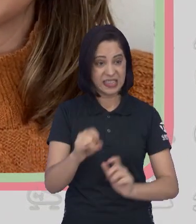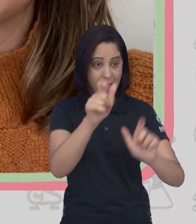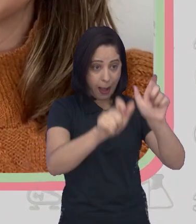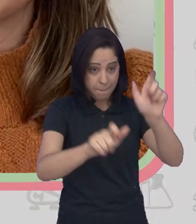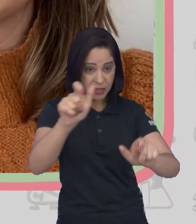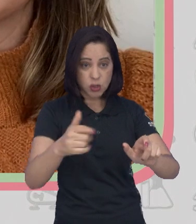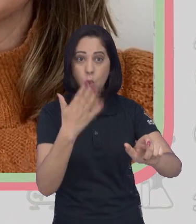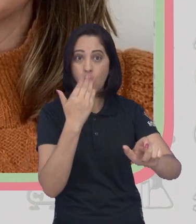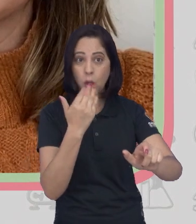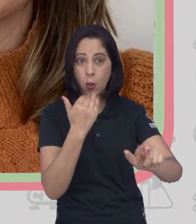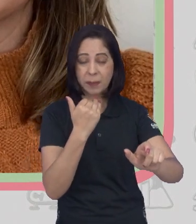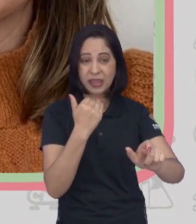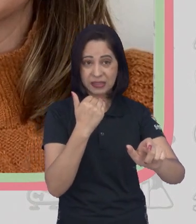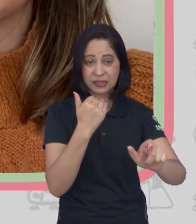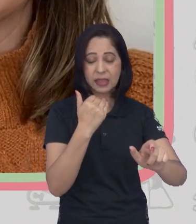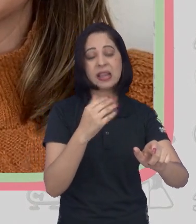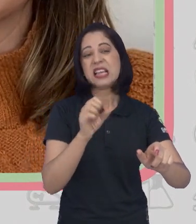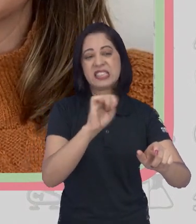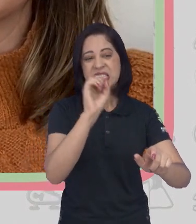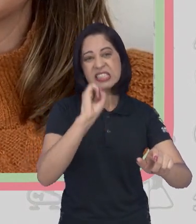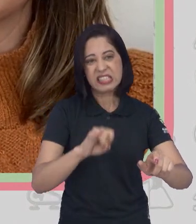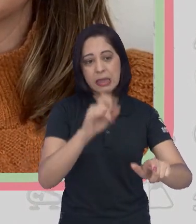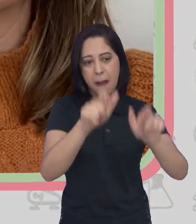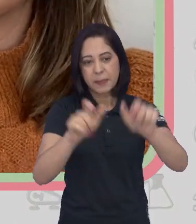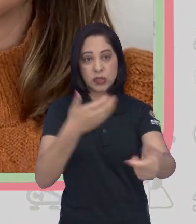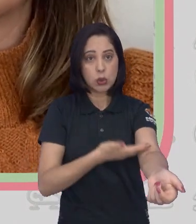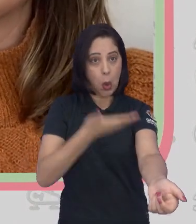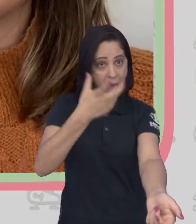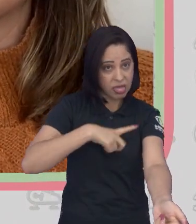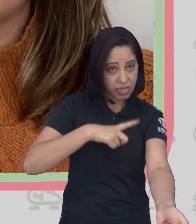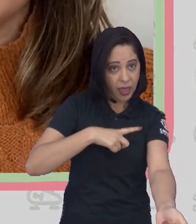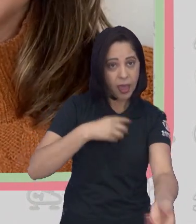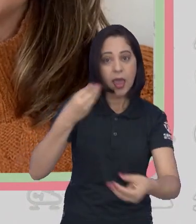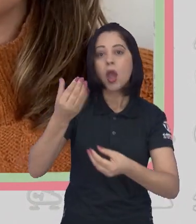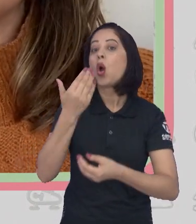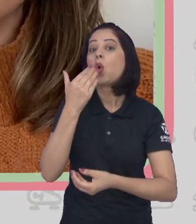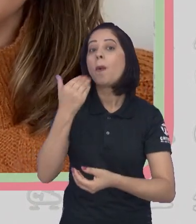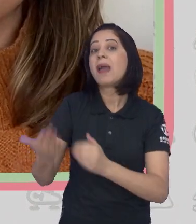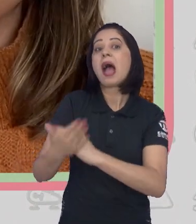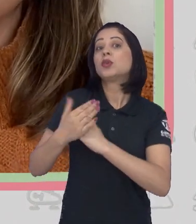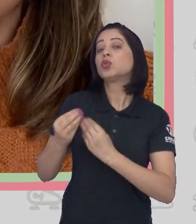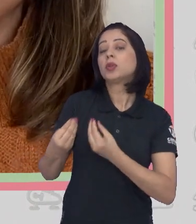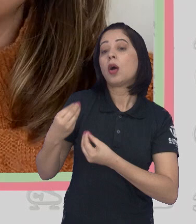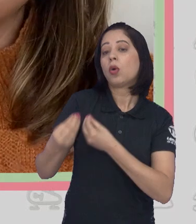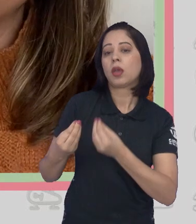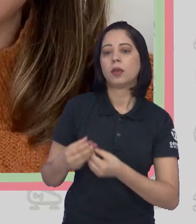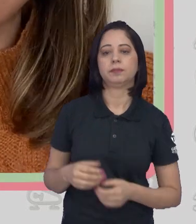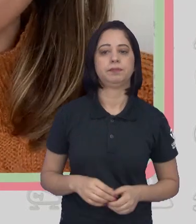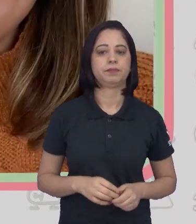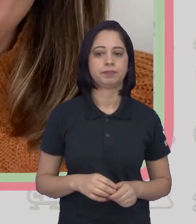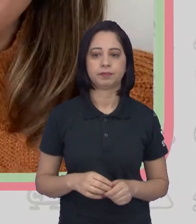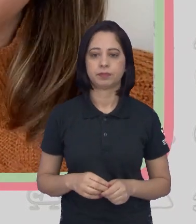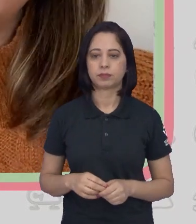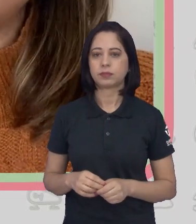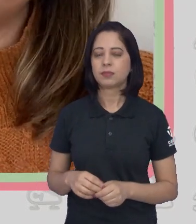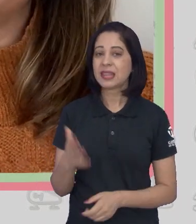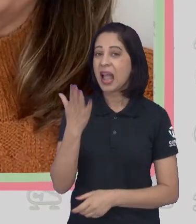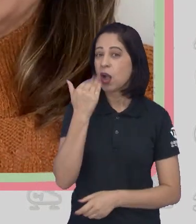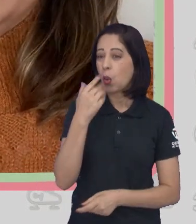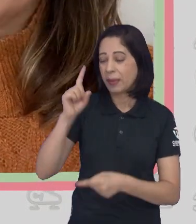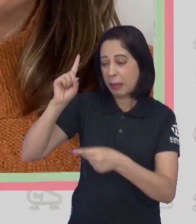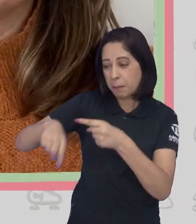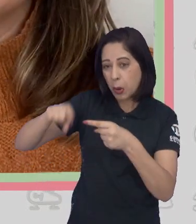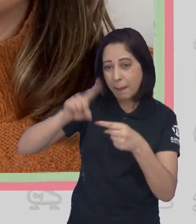Quais os tipos de alimentos que ela não deve consumir de forma alguma Não na verdade não tem nenhum alimento que é proibido tá